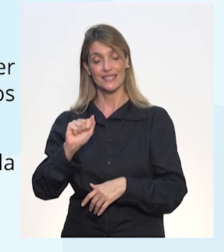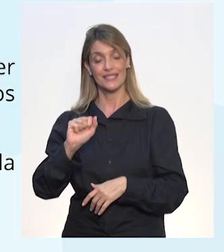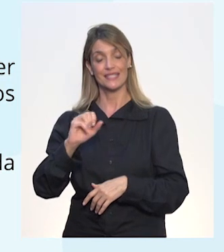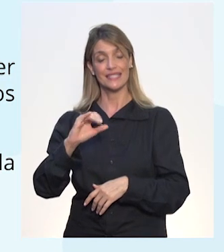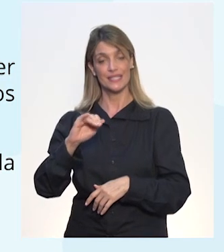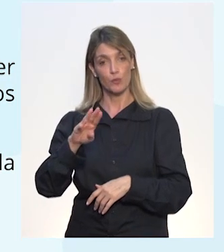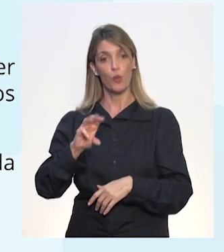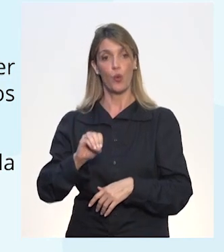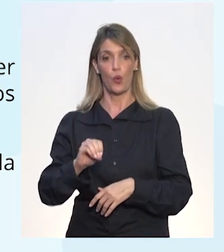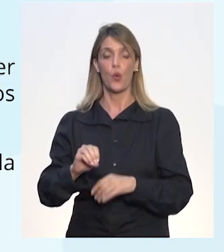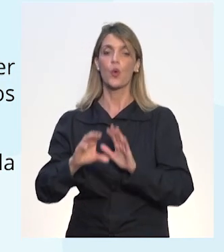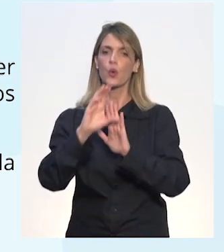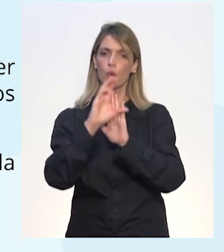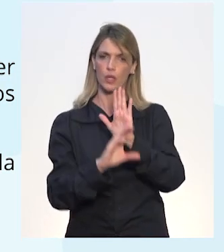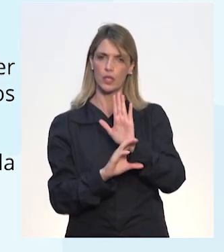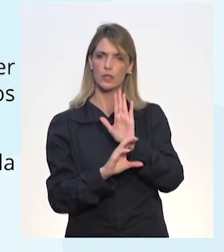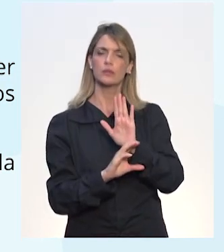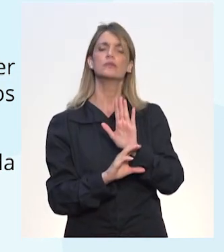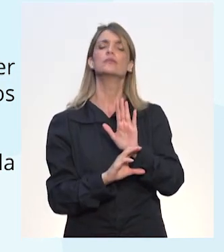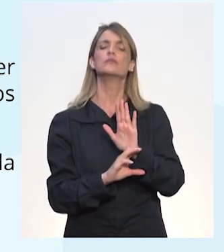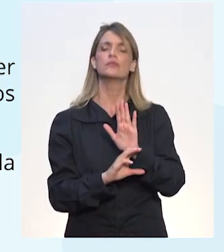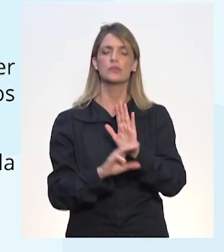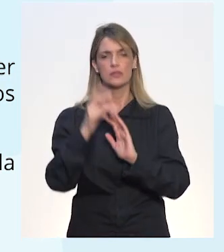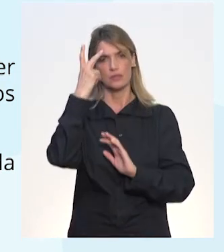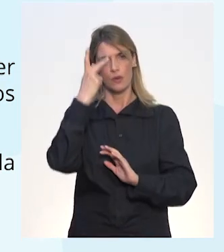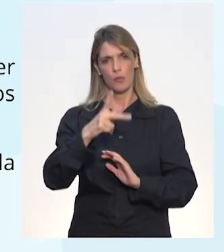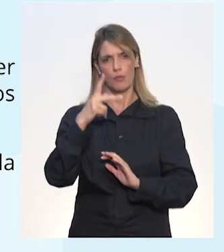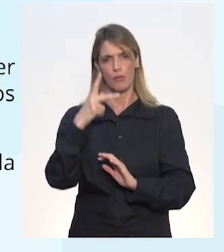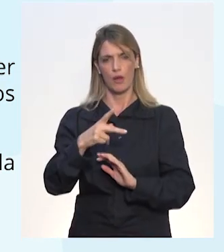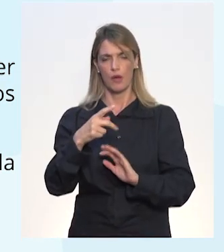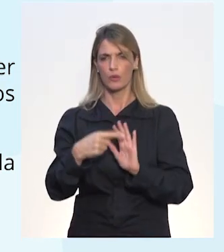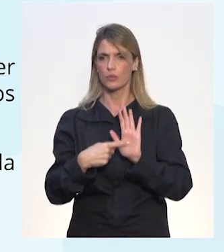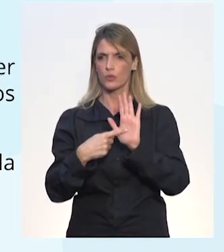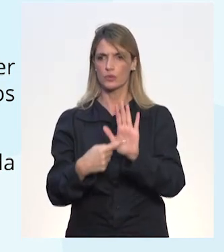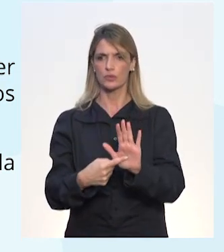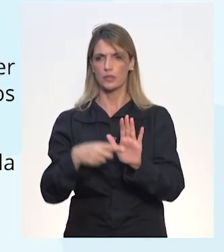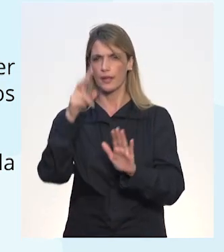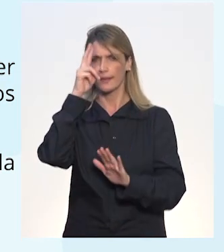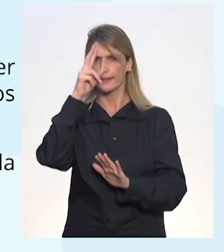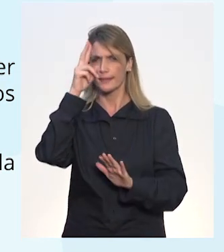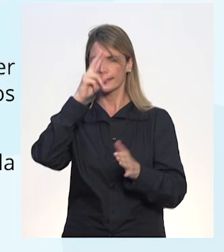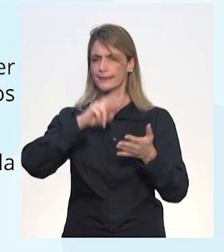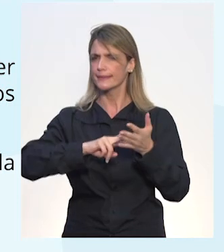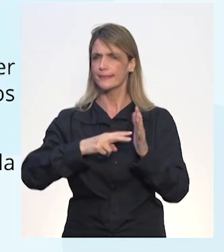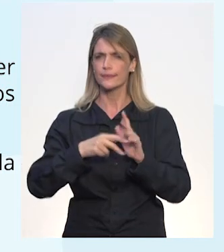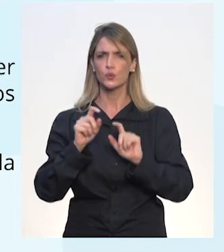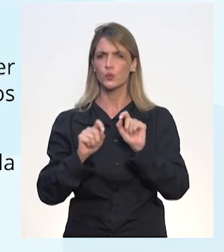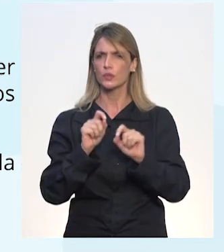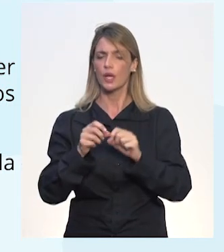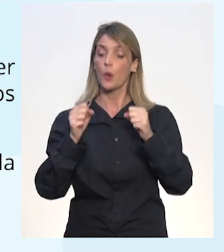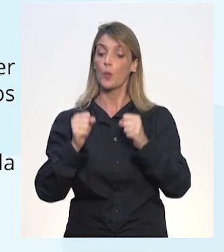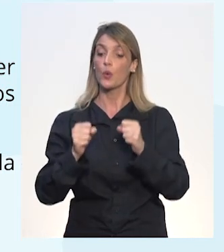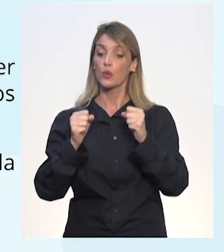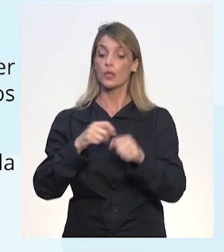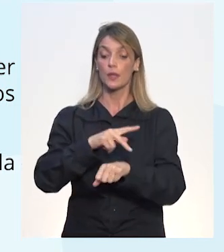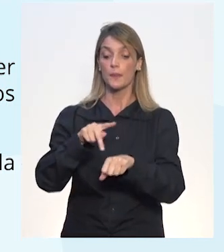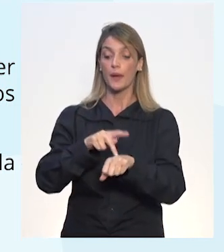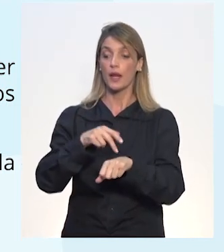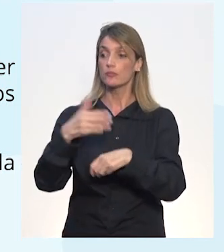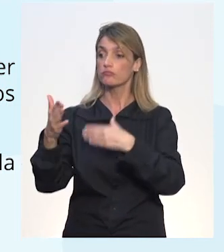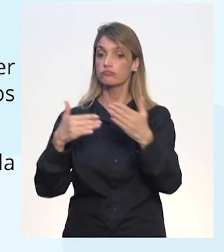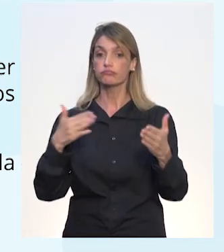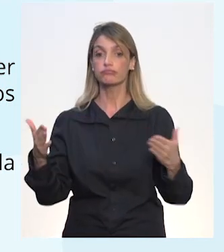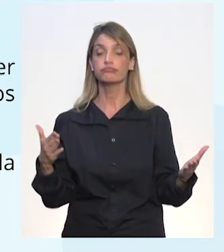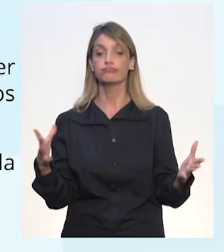do currículo do Estado de São Paulo é identificar os significados históricos das relações de poder entre as nações e